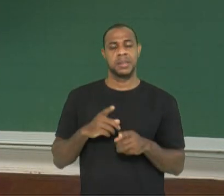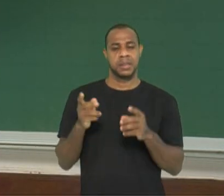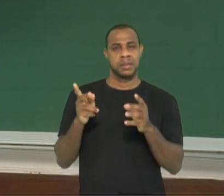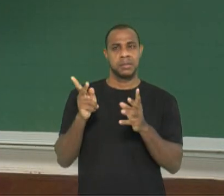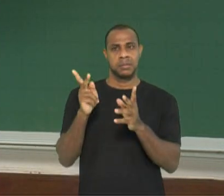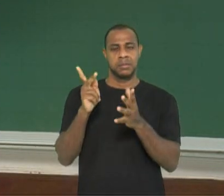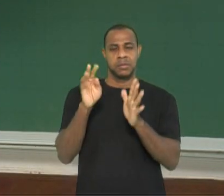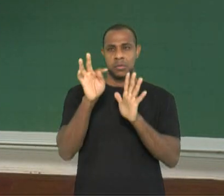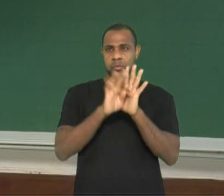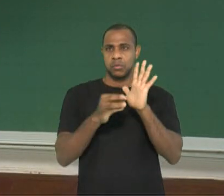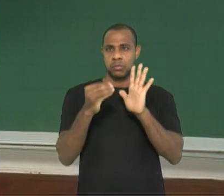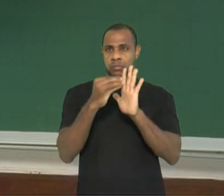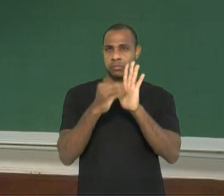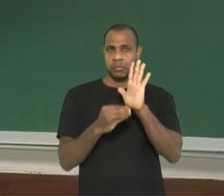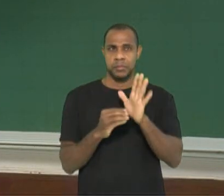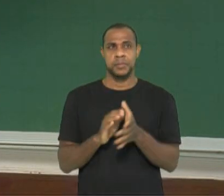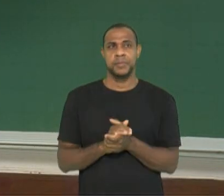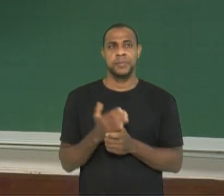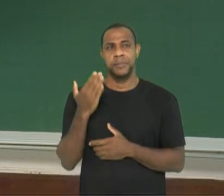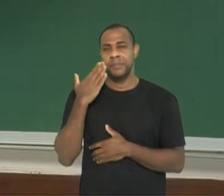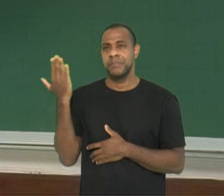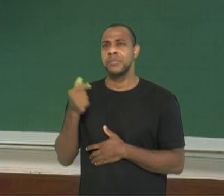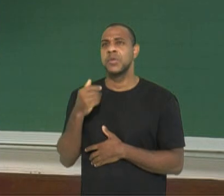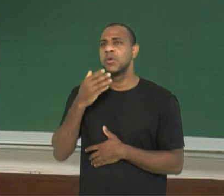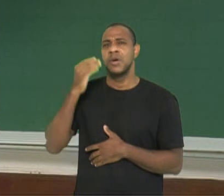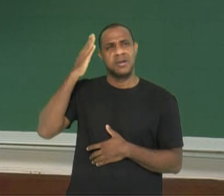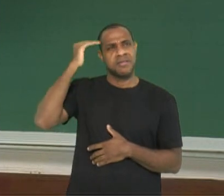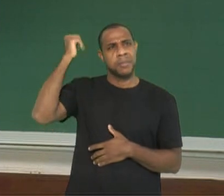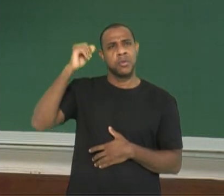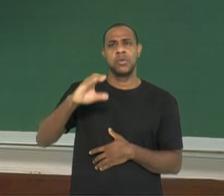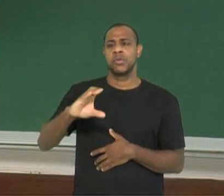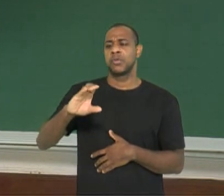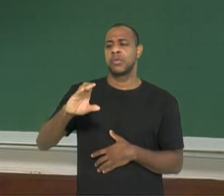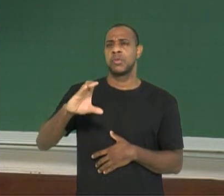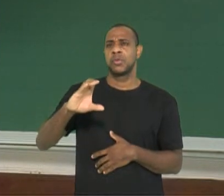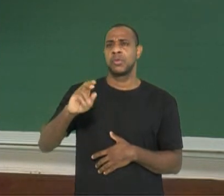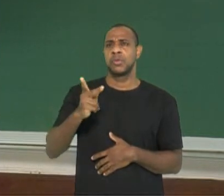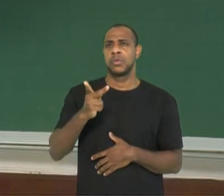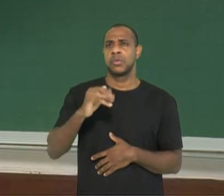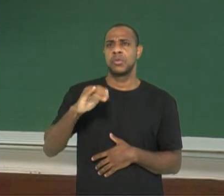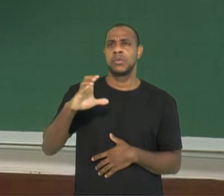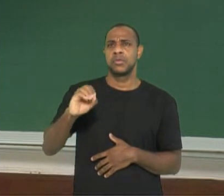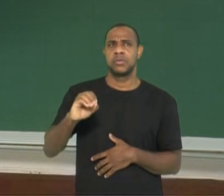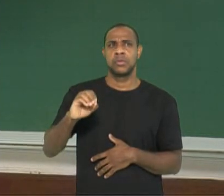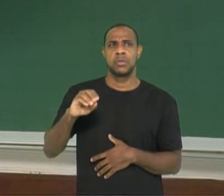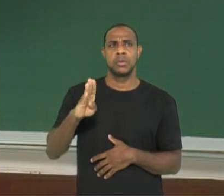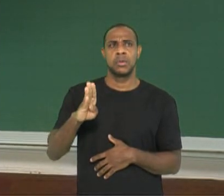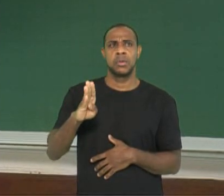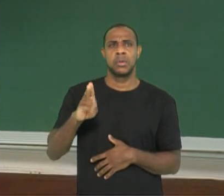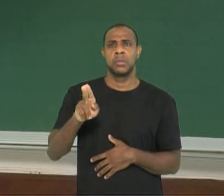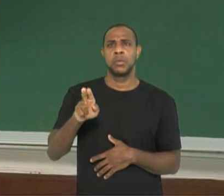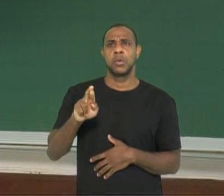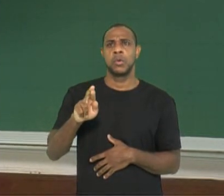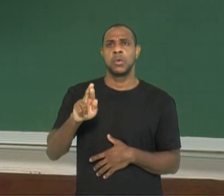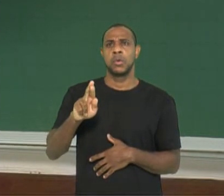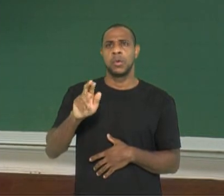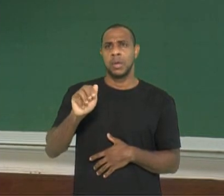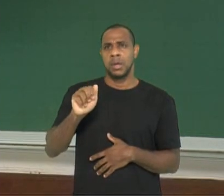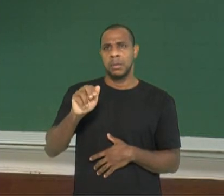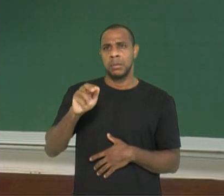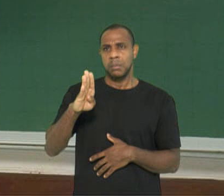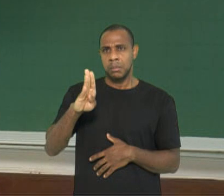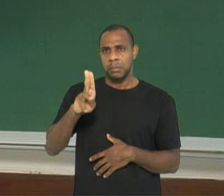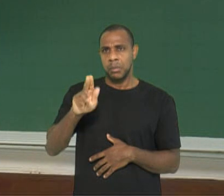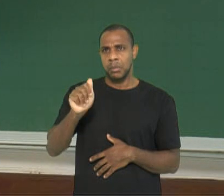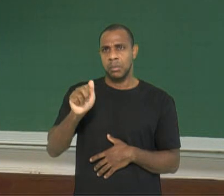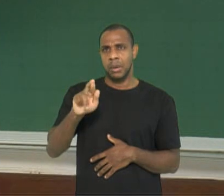que Chico Buarque utiliza muito, até depois durante a ditadura, depois do exílio deles, ele usa muito o jogo de palavras. O